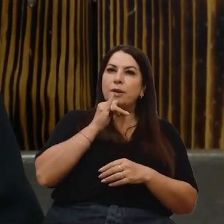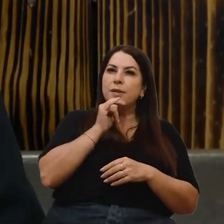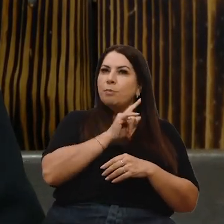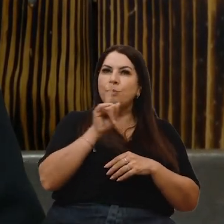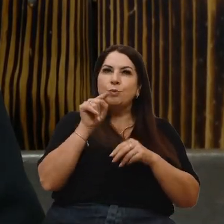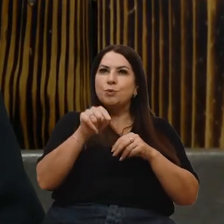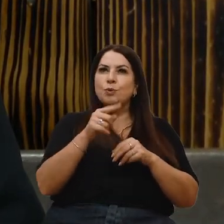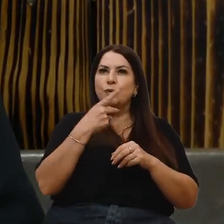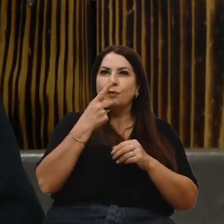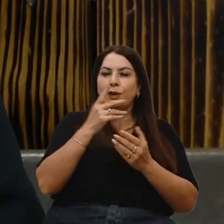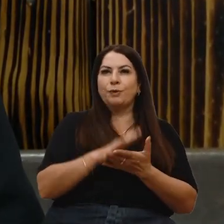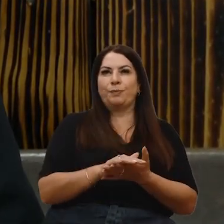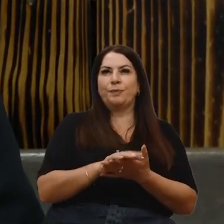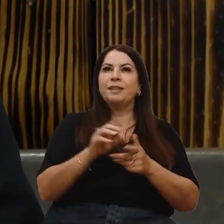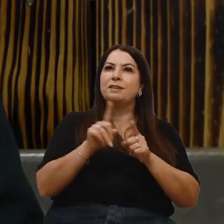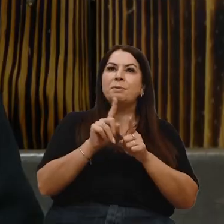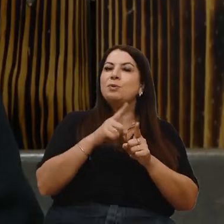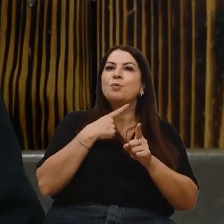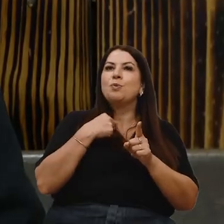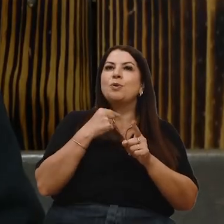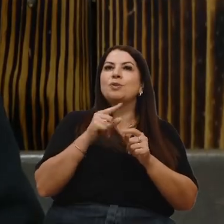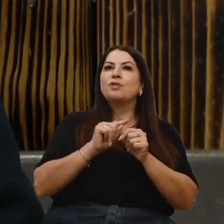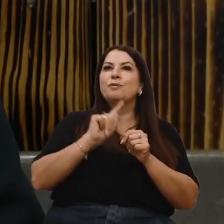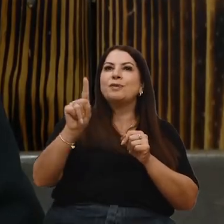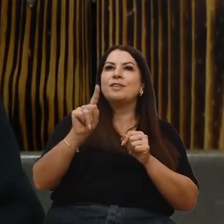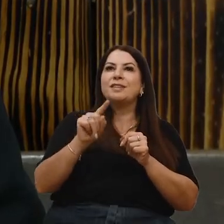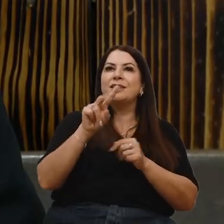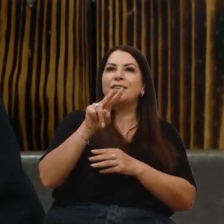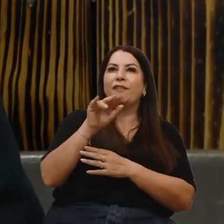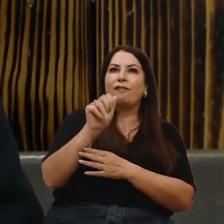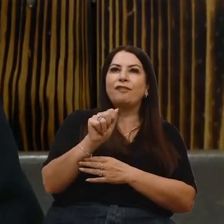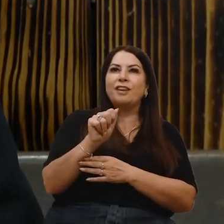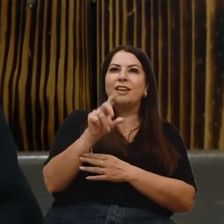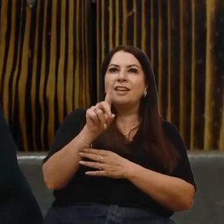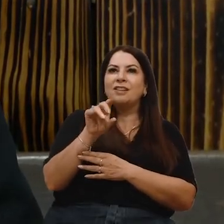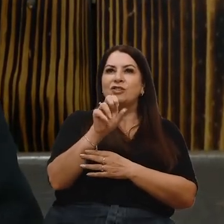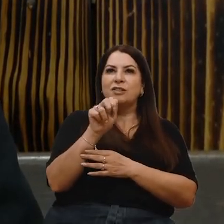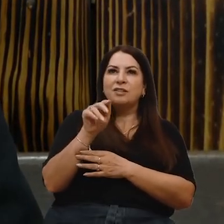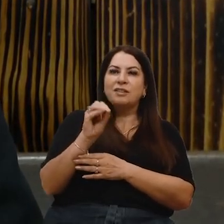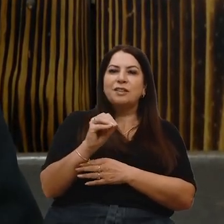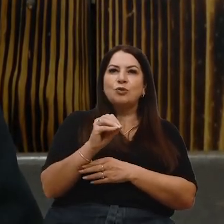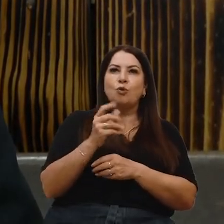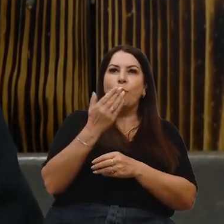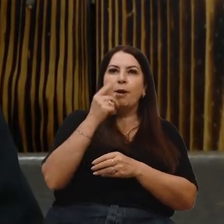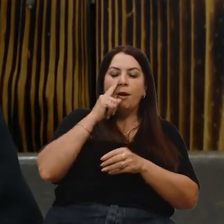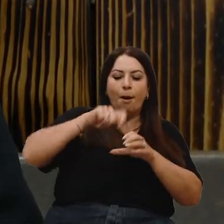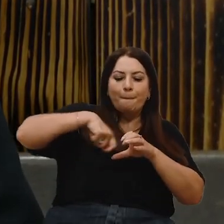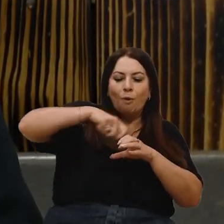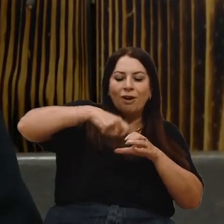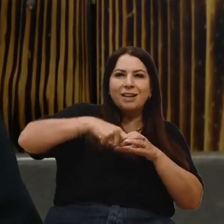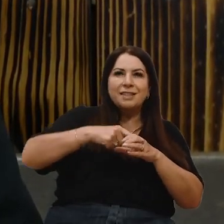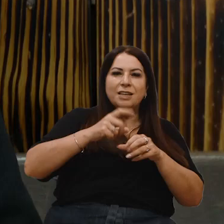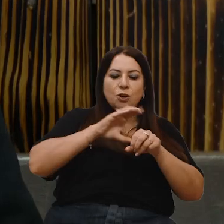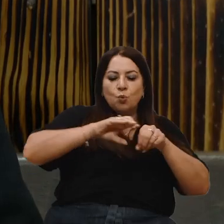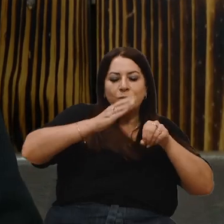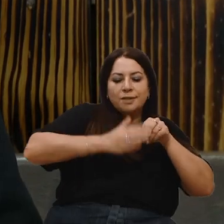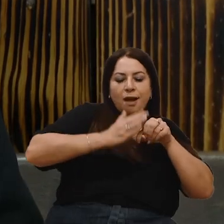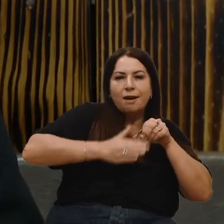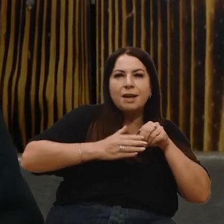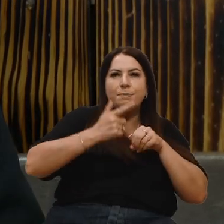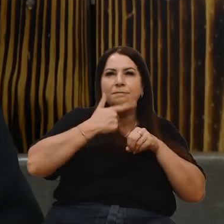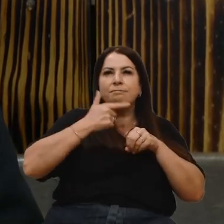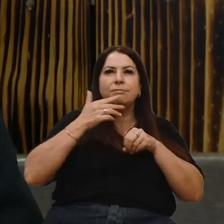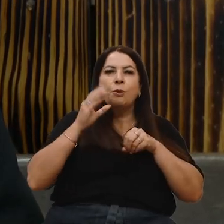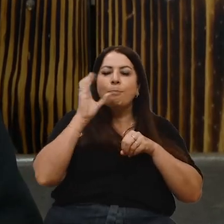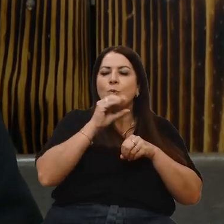dou um exemplo não só do que tu comentou, Fábio, mas quem não gosta de passar ali na Vila do Distrito, comer uma polenta com salame, com queijinho